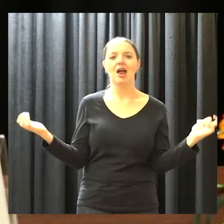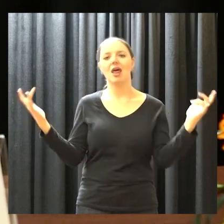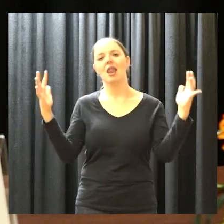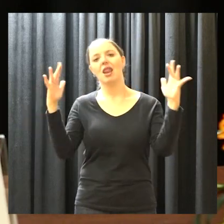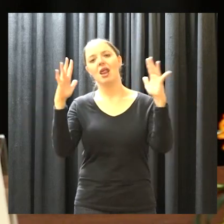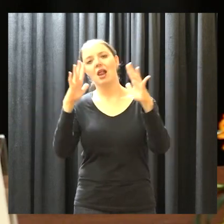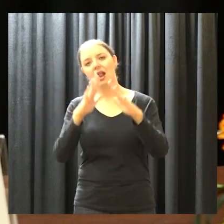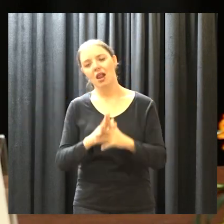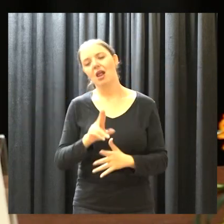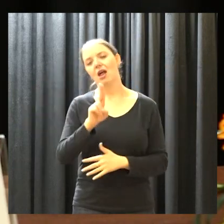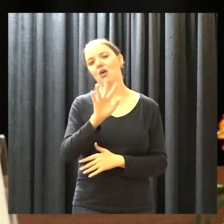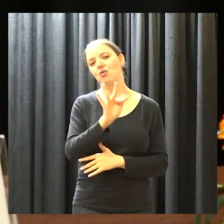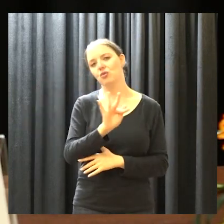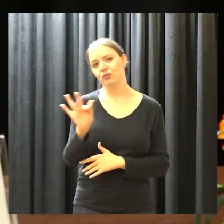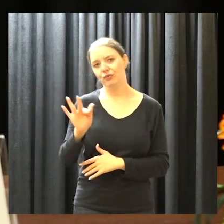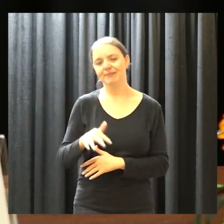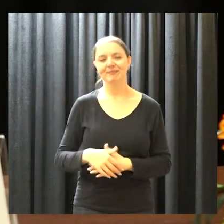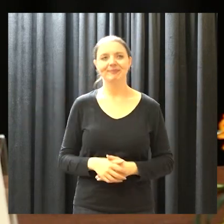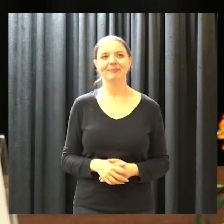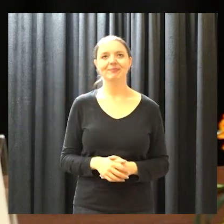presencialmente na UF.